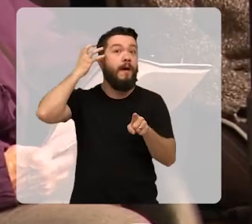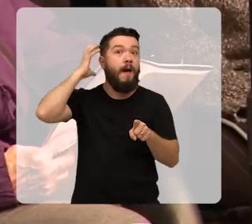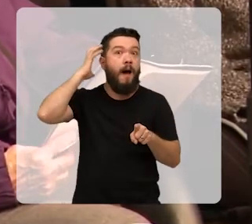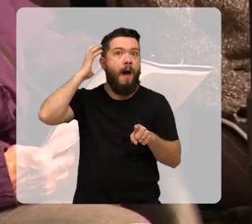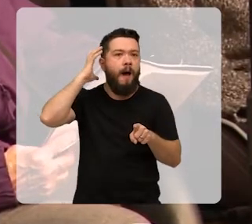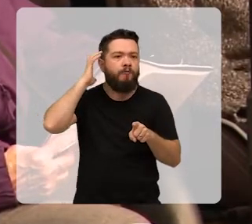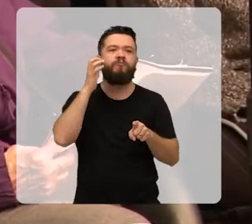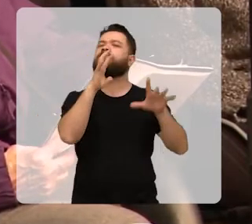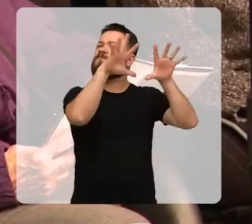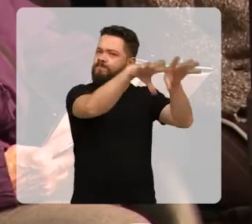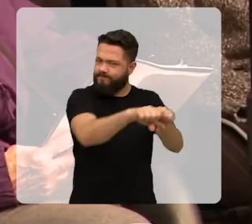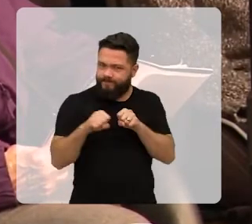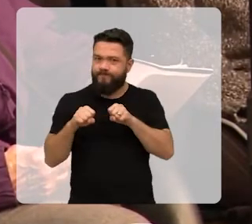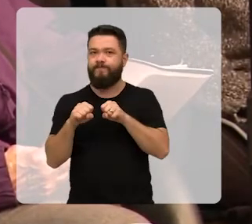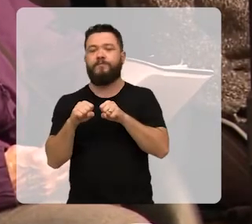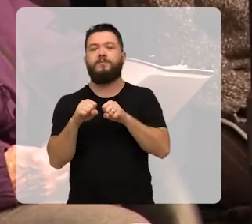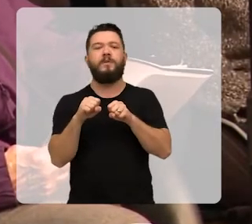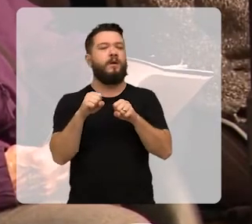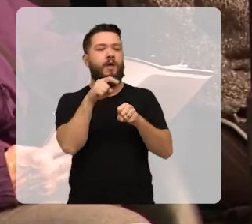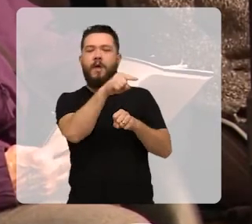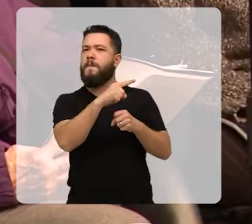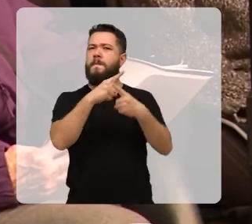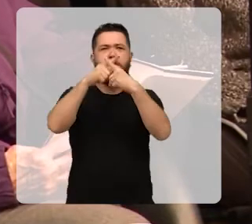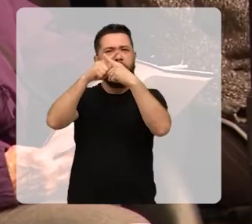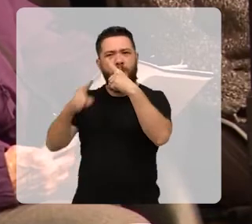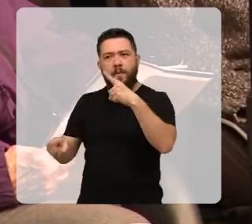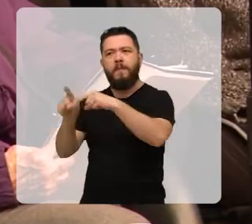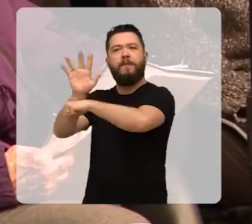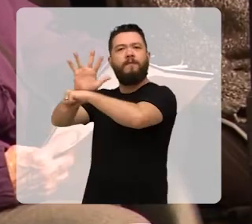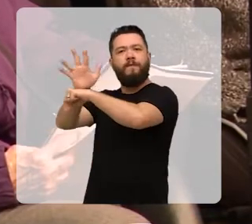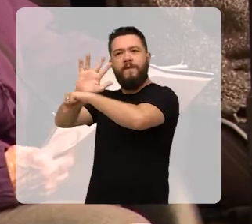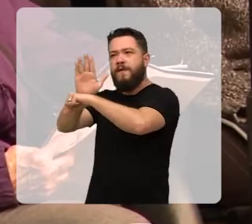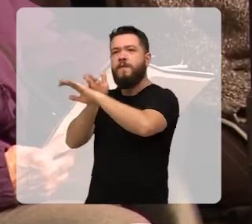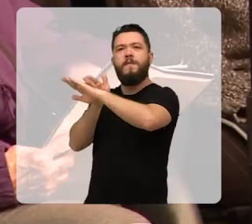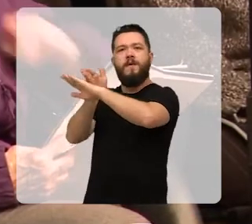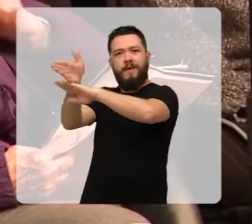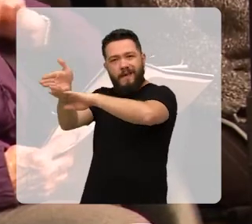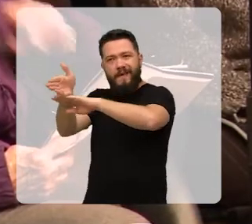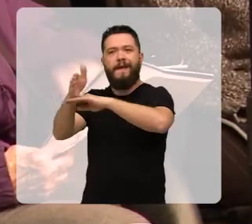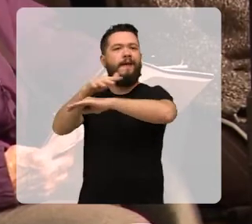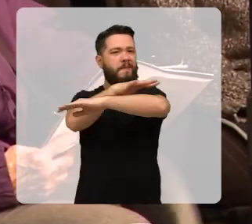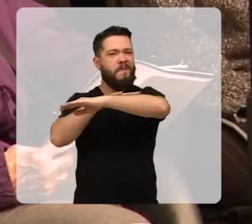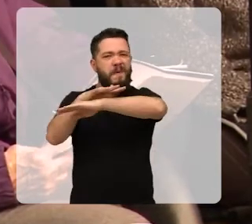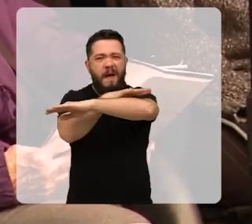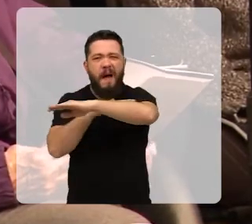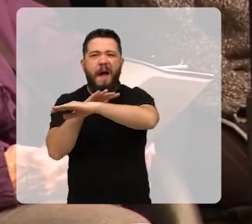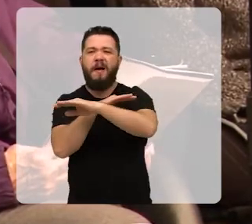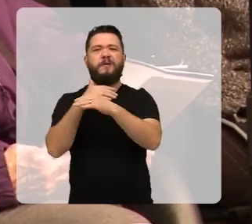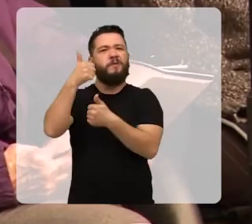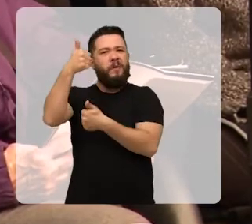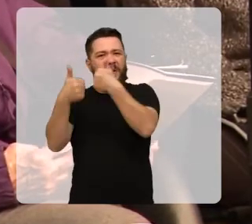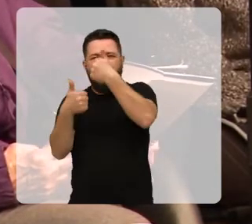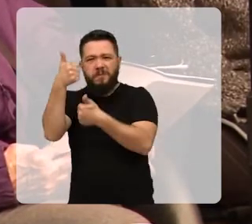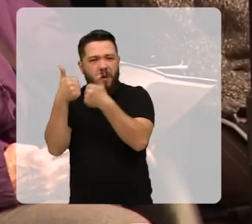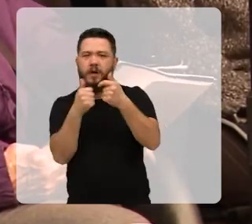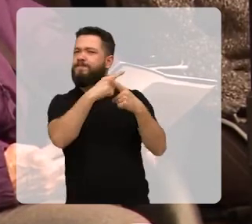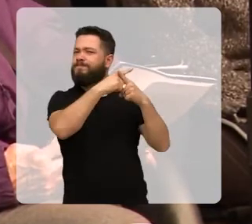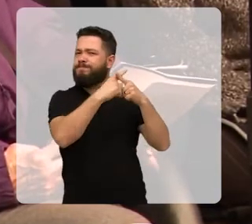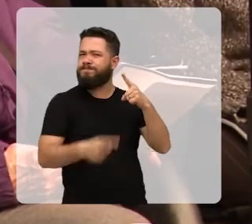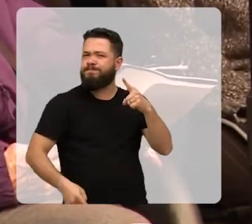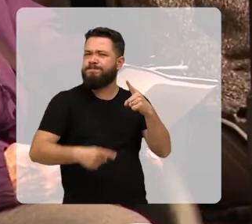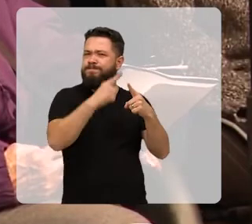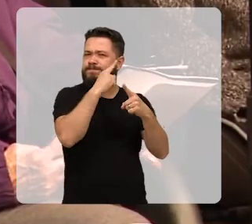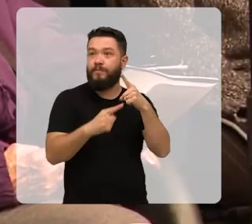foi permitido frequentar cinemas, parques, clubes e esportes. Lojas